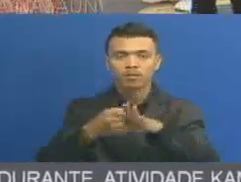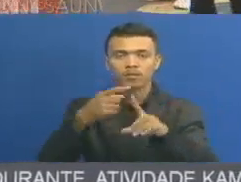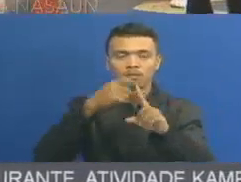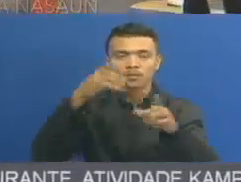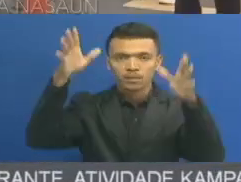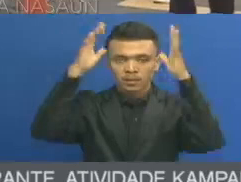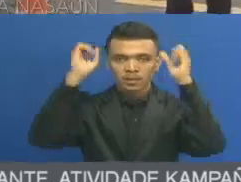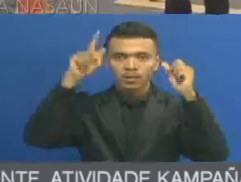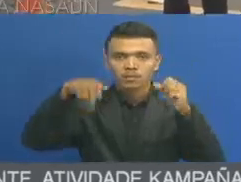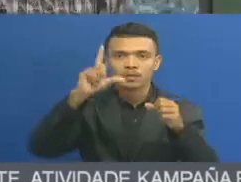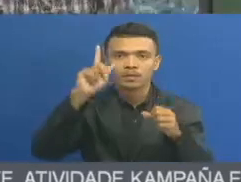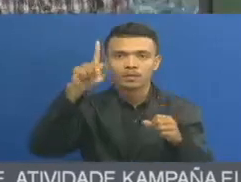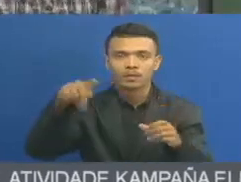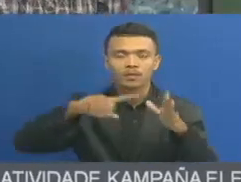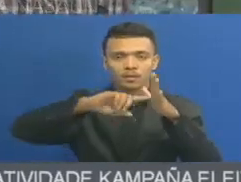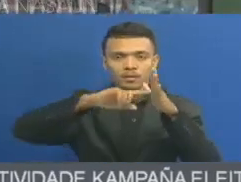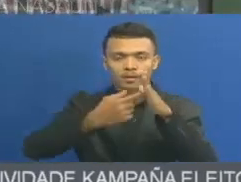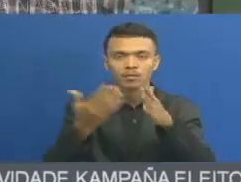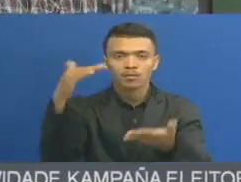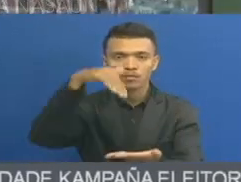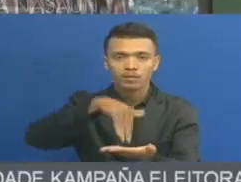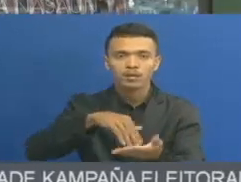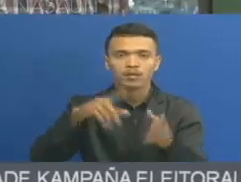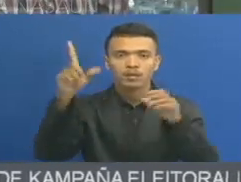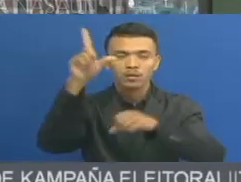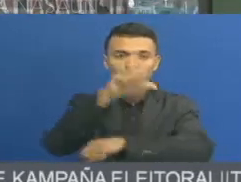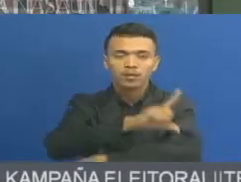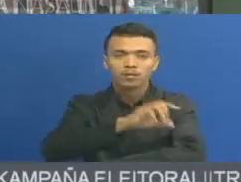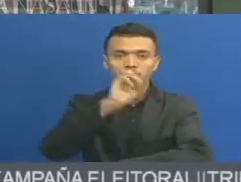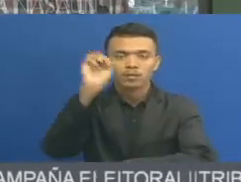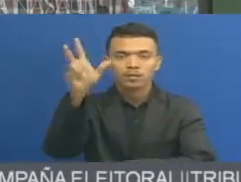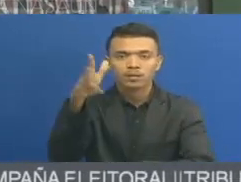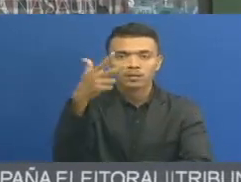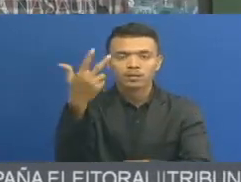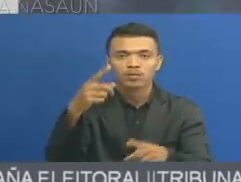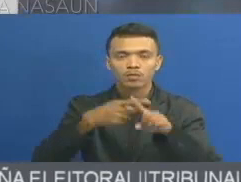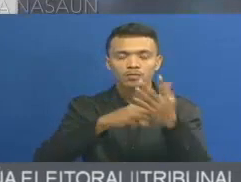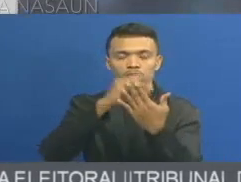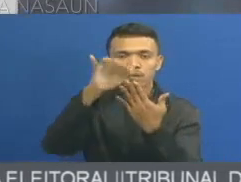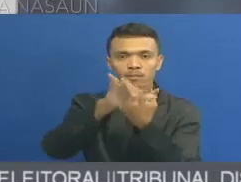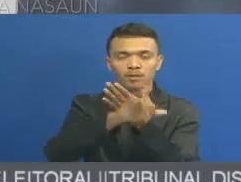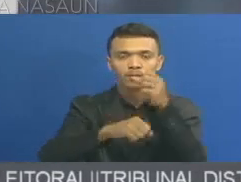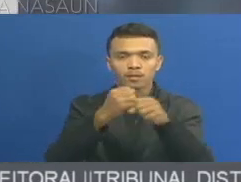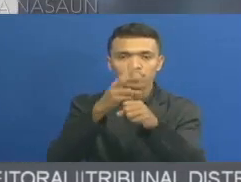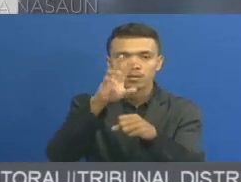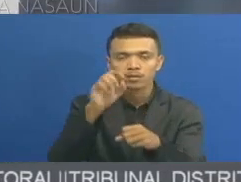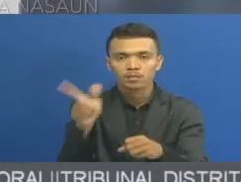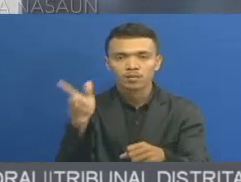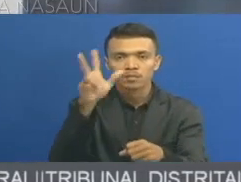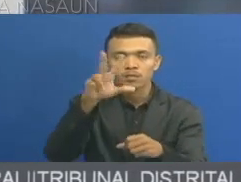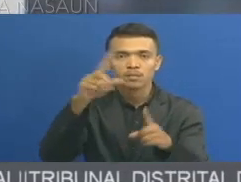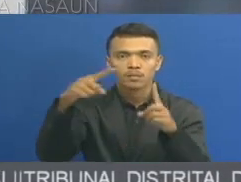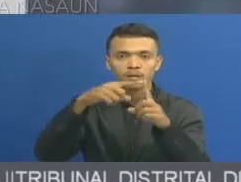PLP, seja o Ricas e a Loron Sanulo Recentolo, Fulan Maio, Tinanrihun Rua, Ruanulo Recentolo, o Anjira Taur Matanruak, fila o